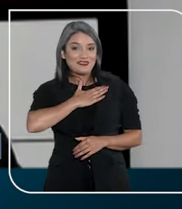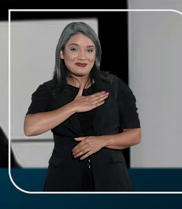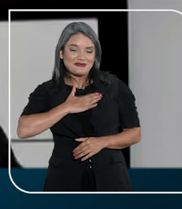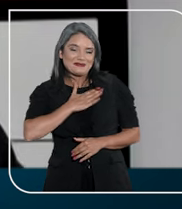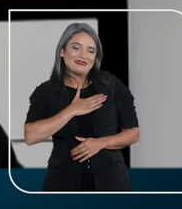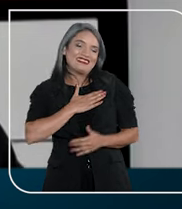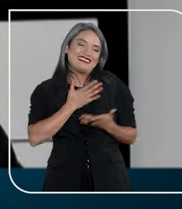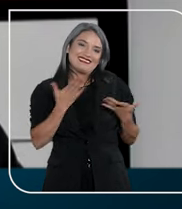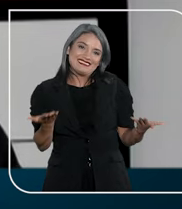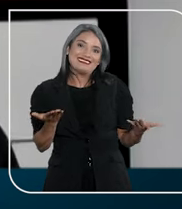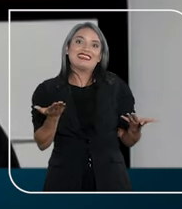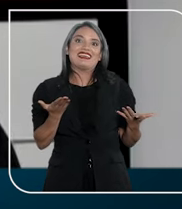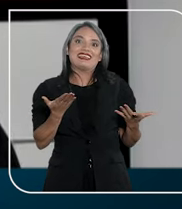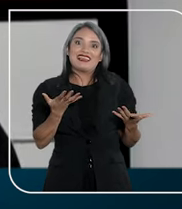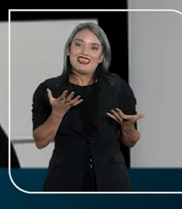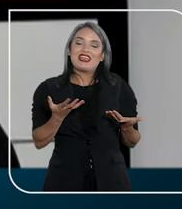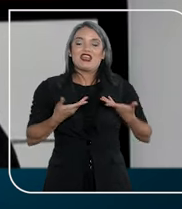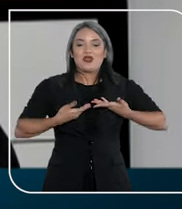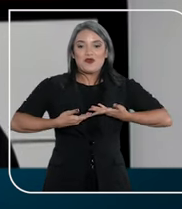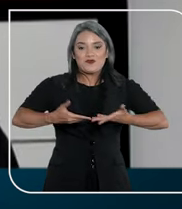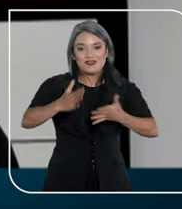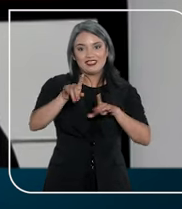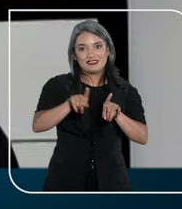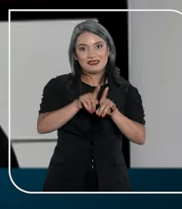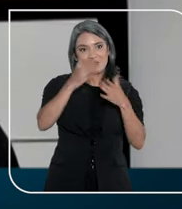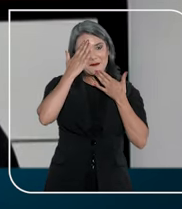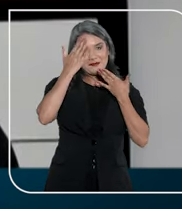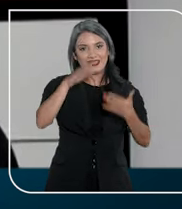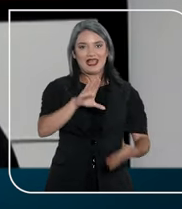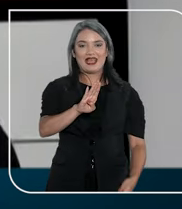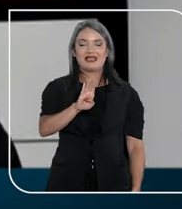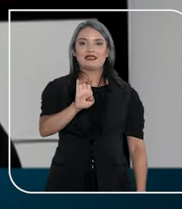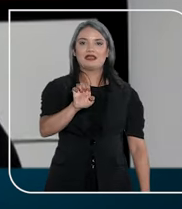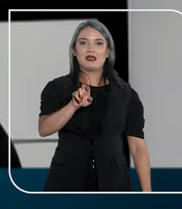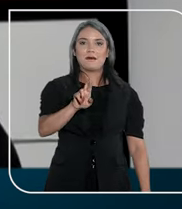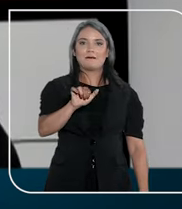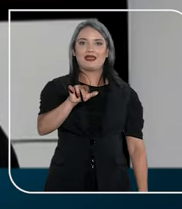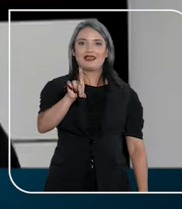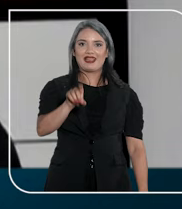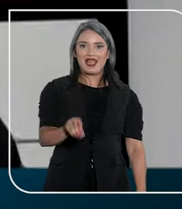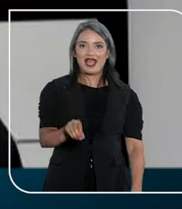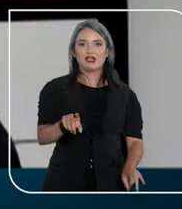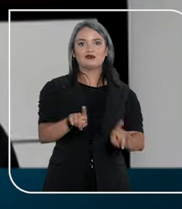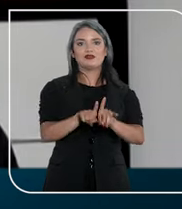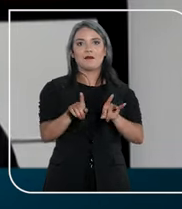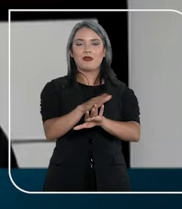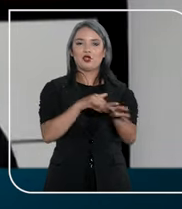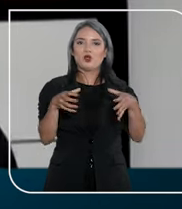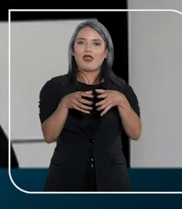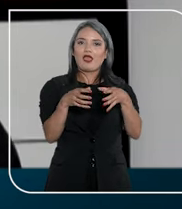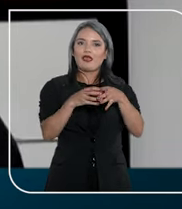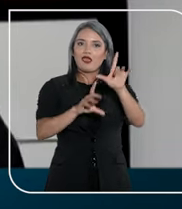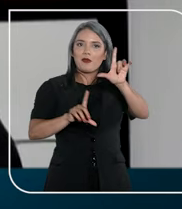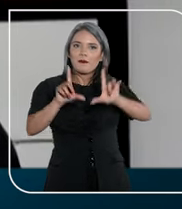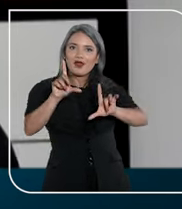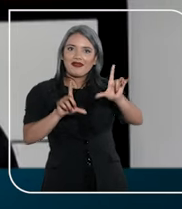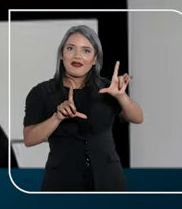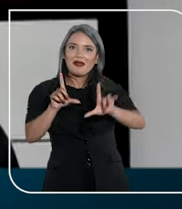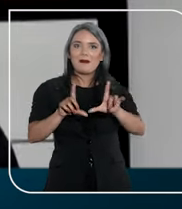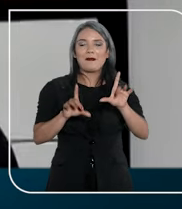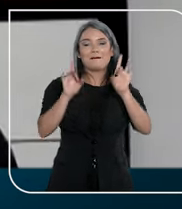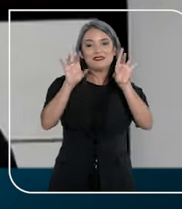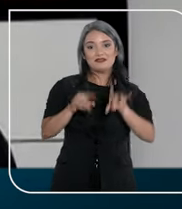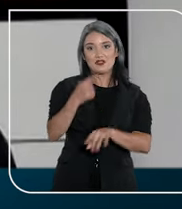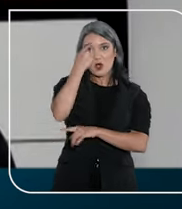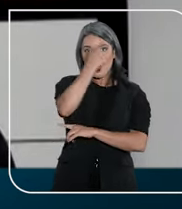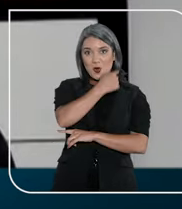muito lisonjeado com o convite. Também aqui agradeço ao Bernardo, que entrou em contato conosco, a toda a produção do programa, a você em especial aqui, que tivemos uma hora